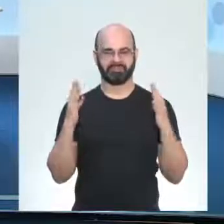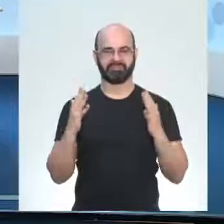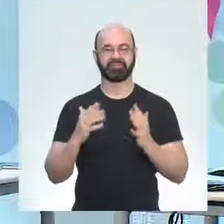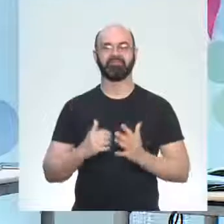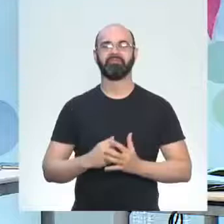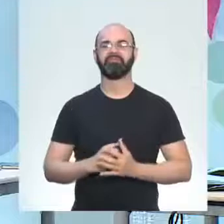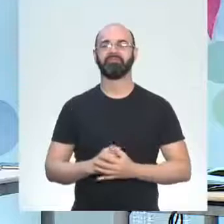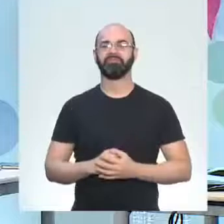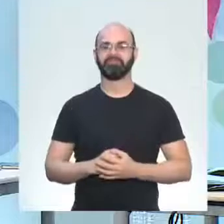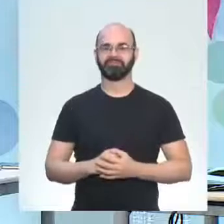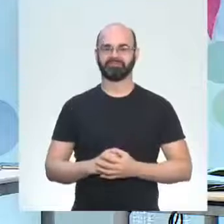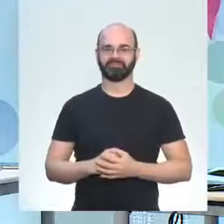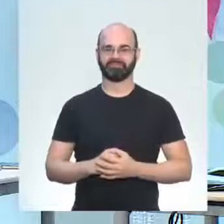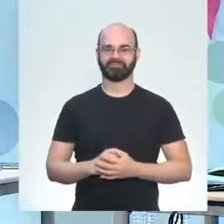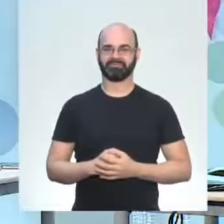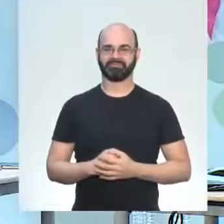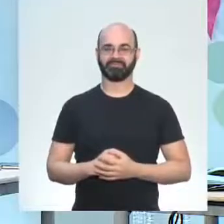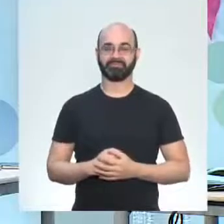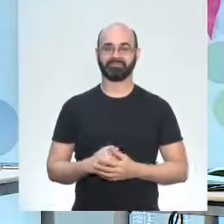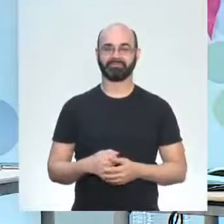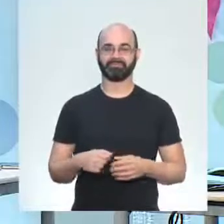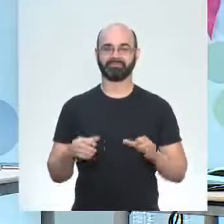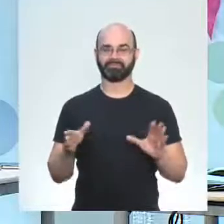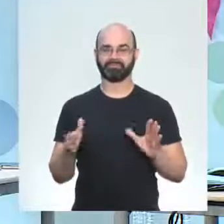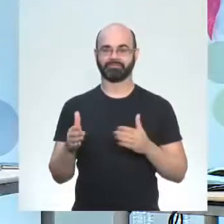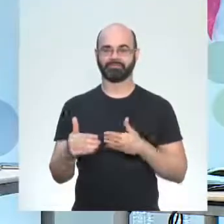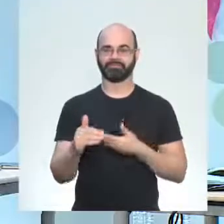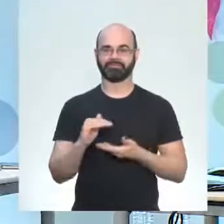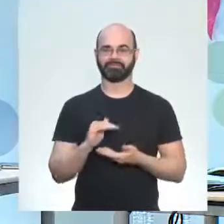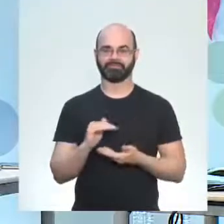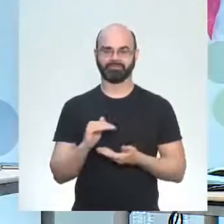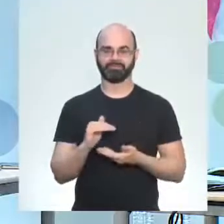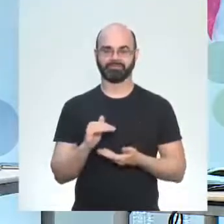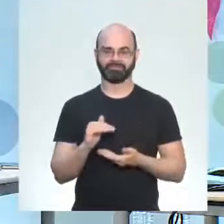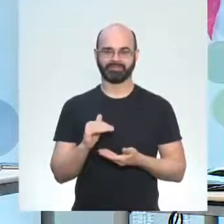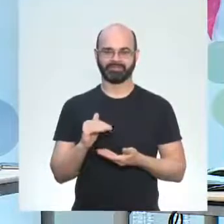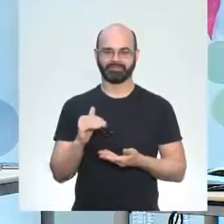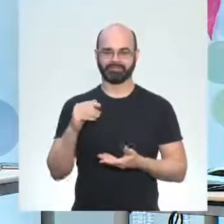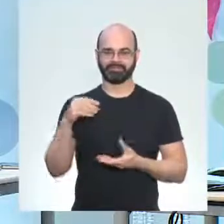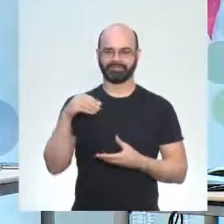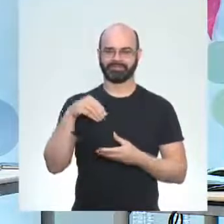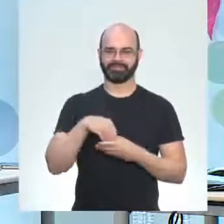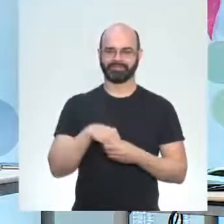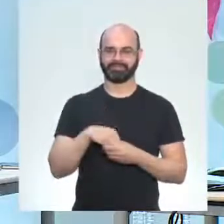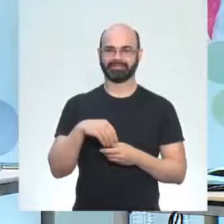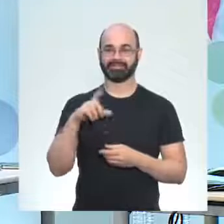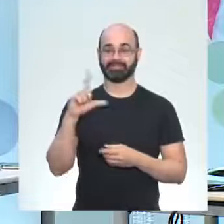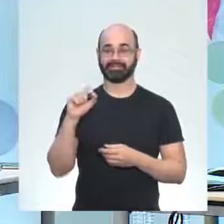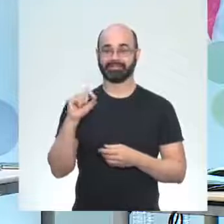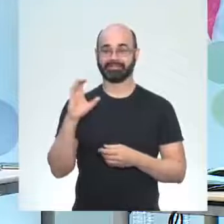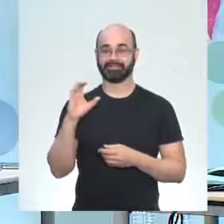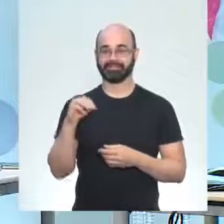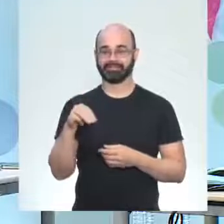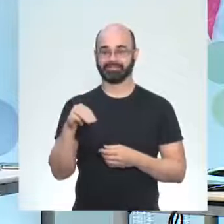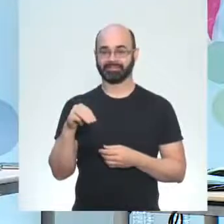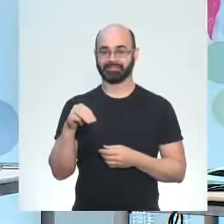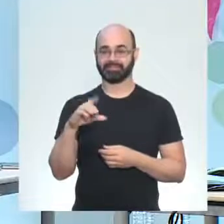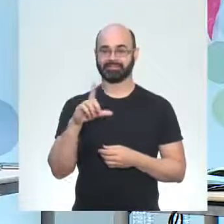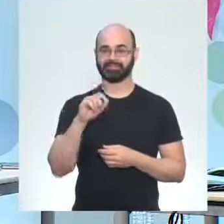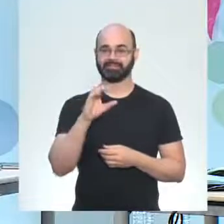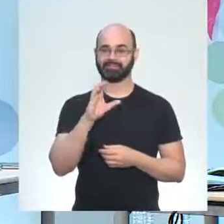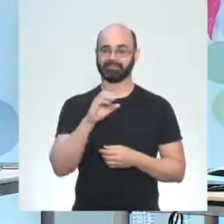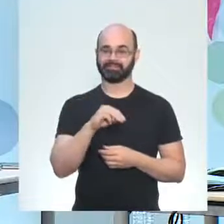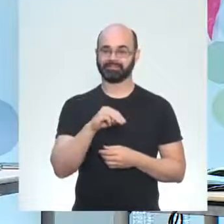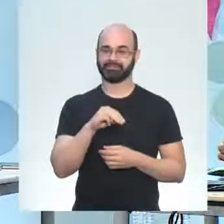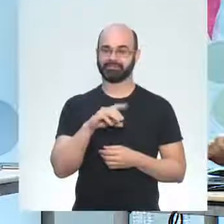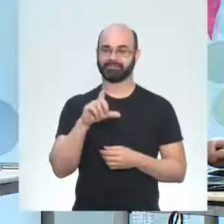Viu aí? Então, um cubo que tem como suas medidas internas 10 centímetros por 10 centímetros